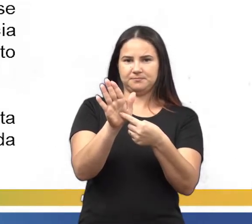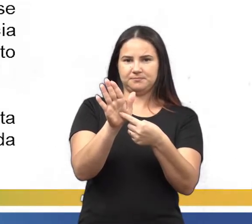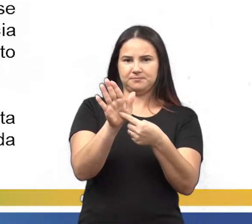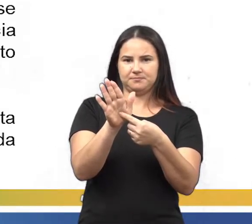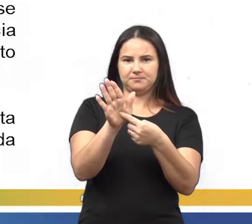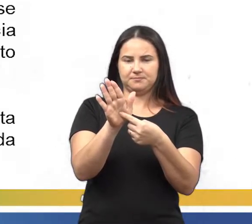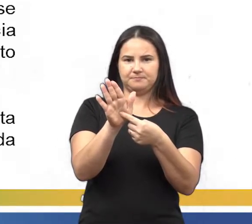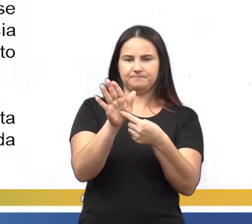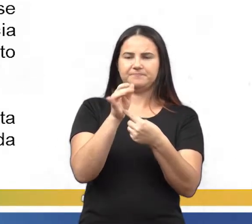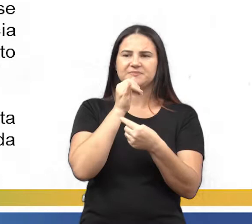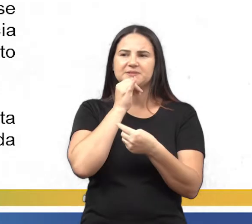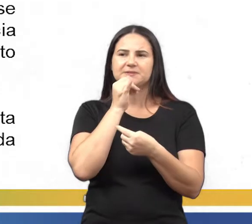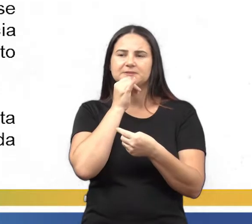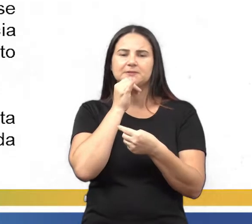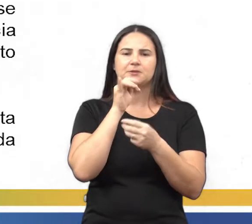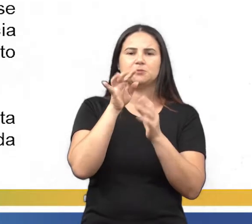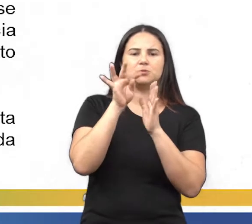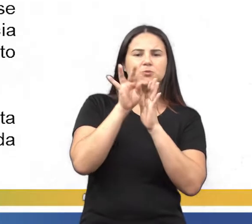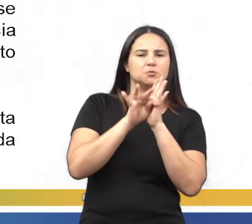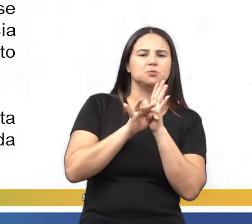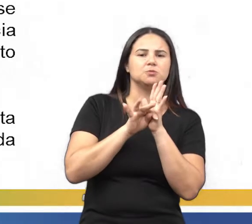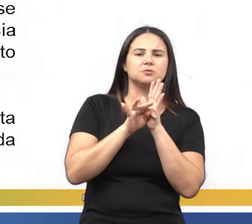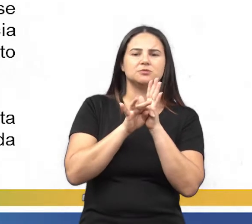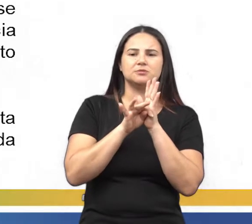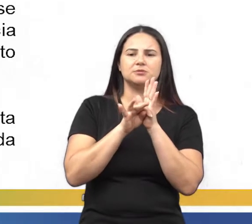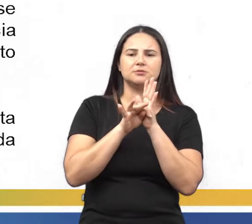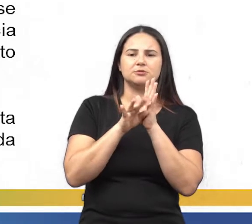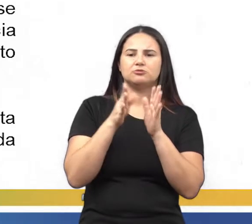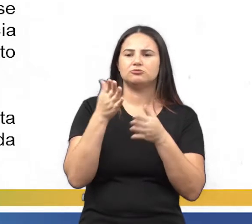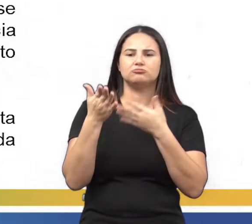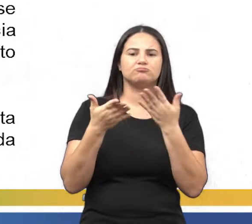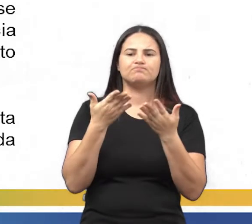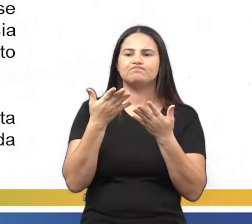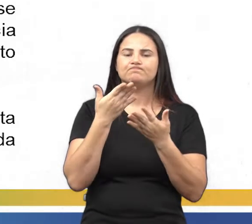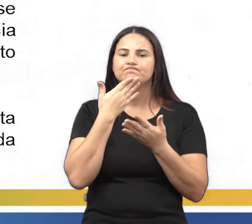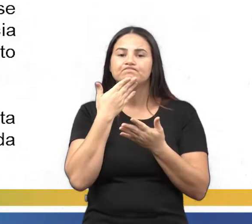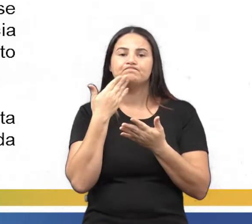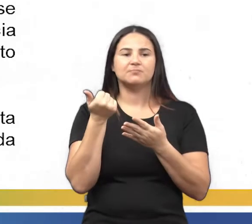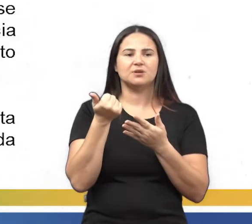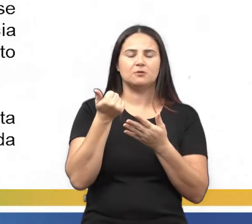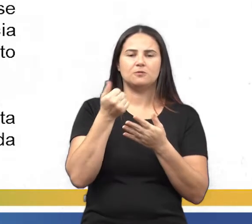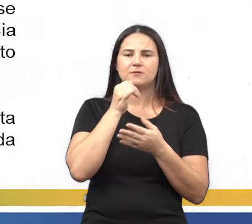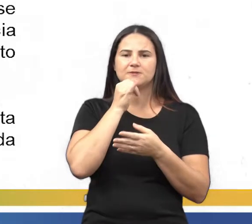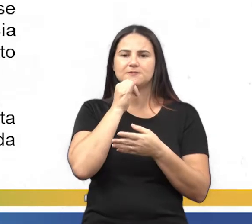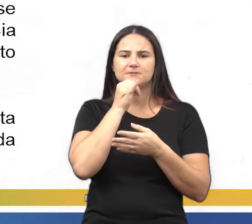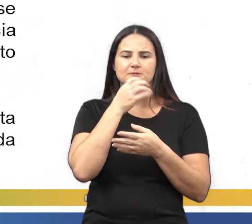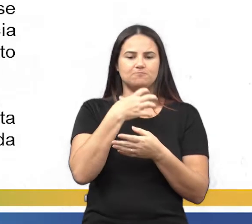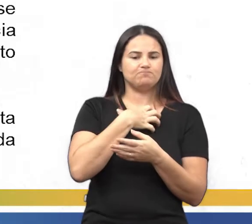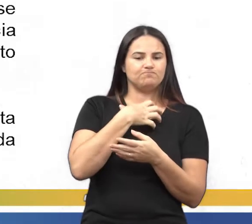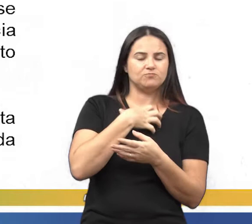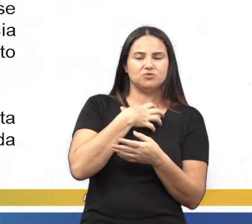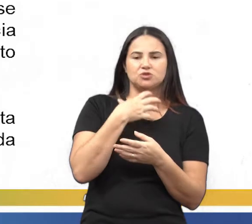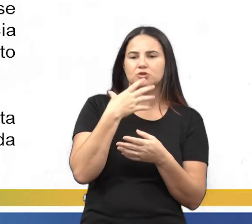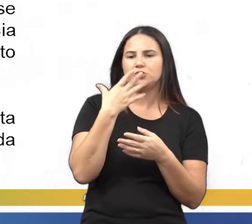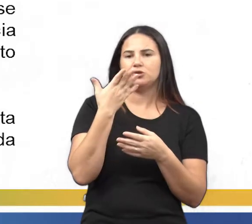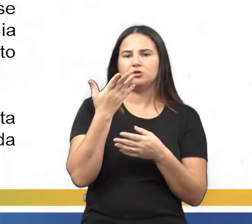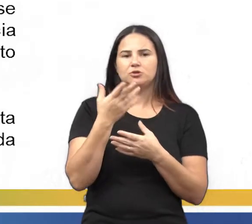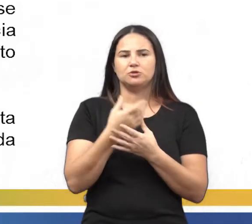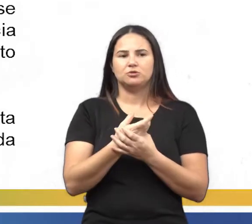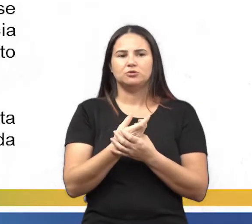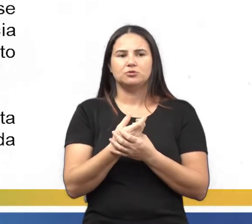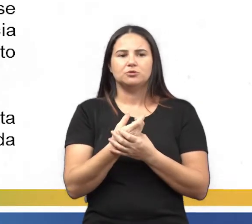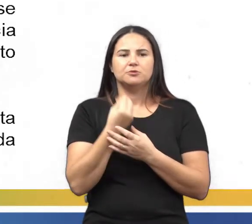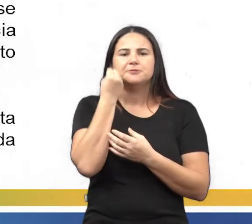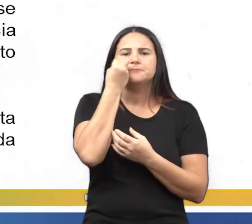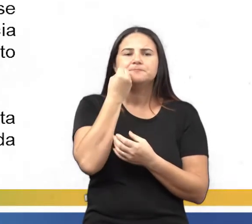maior relevância da entrevista, como também se destaca o perfil do entrevistado, sua experiência profissional e